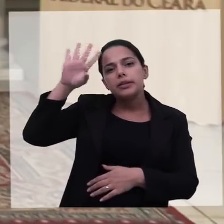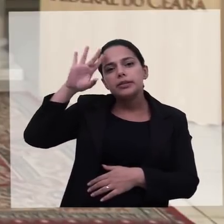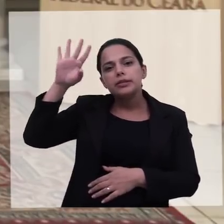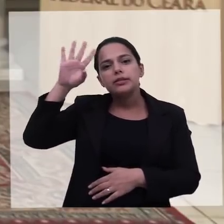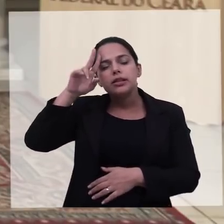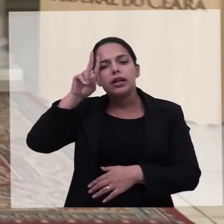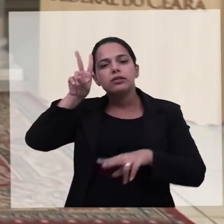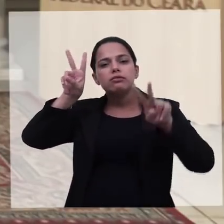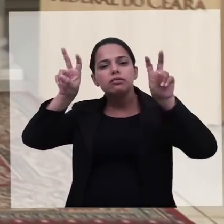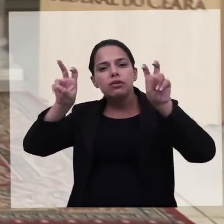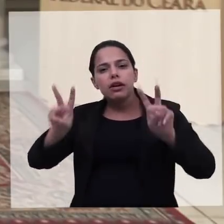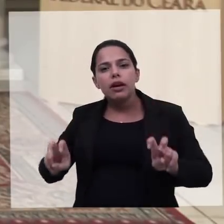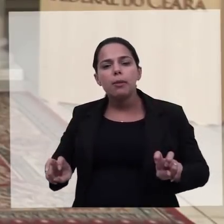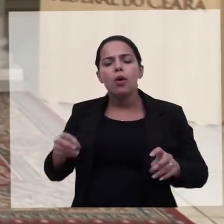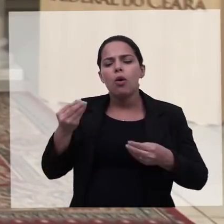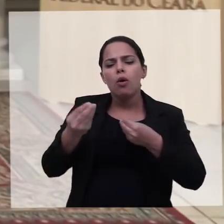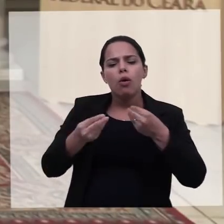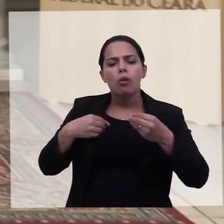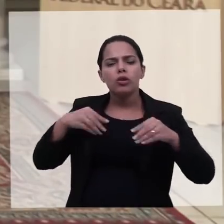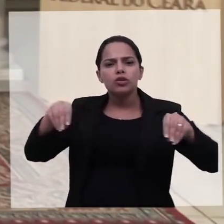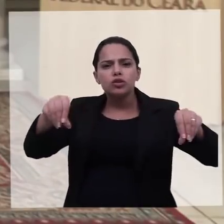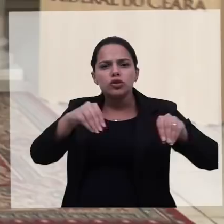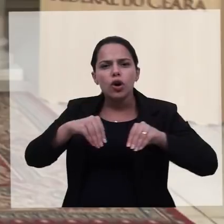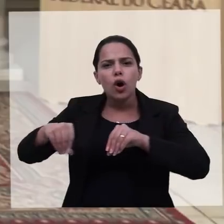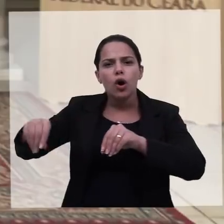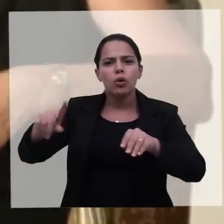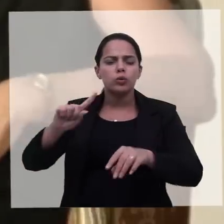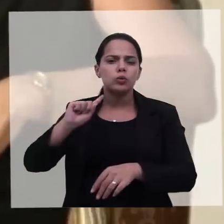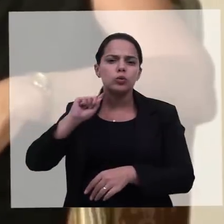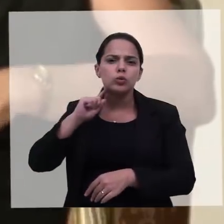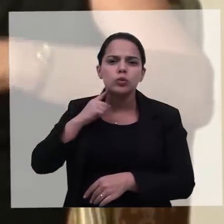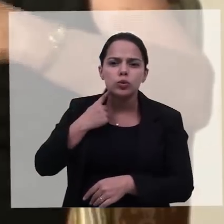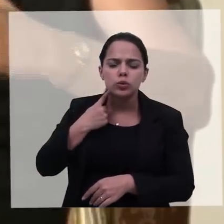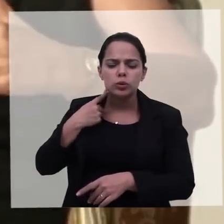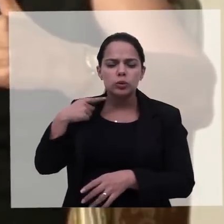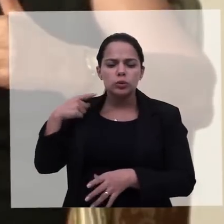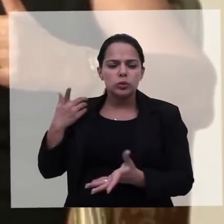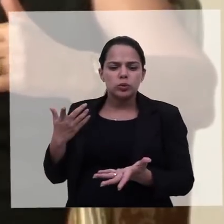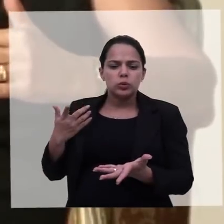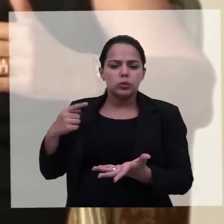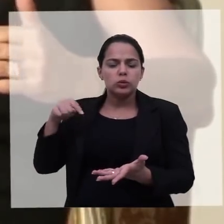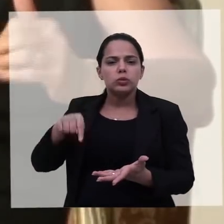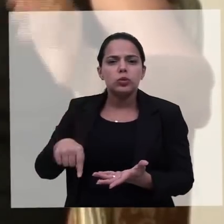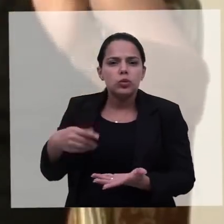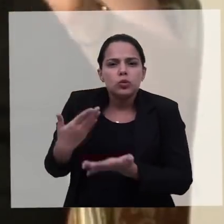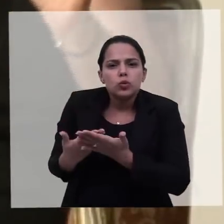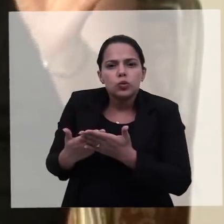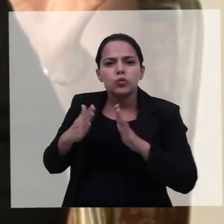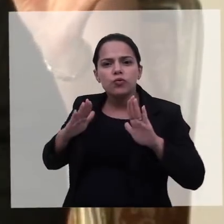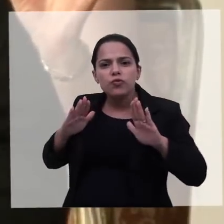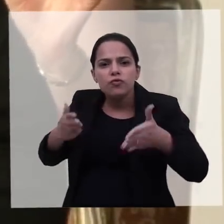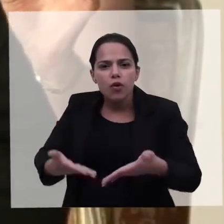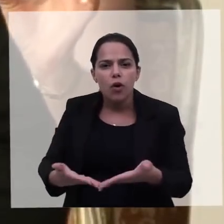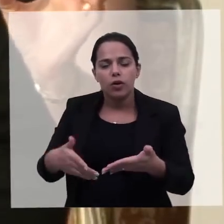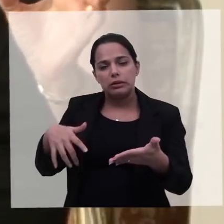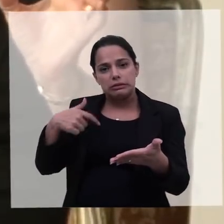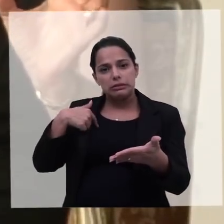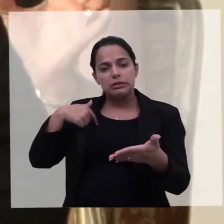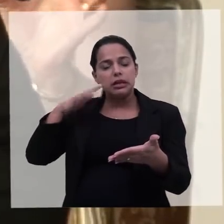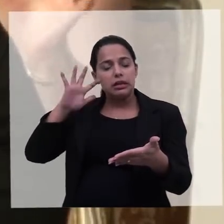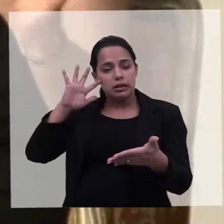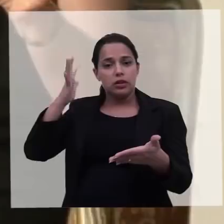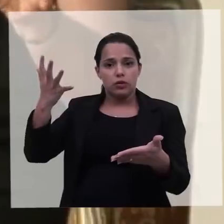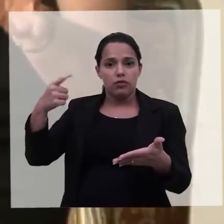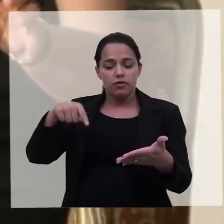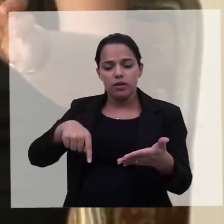do manejo que a gente dá ao solo em questão de degradação de solo, de contaminação de solo, e eu estava